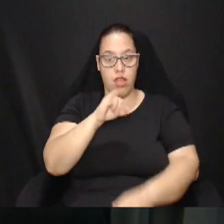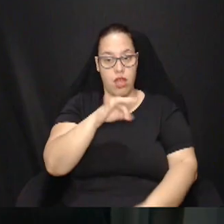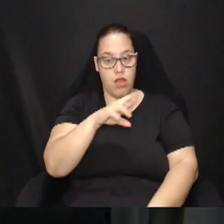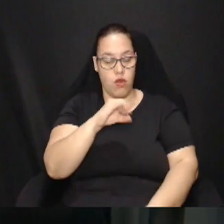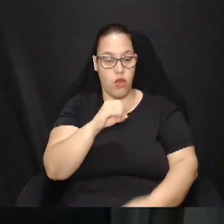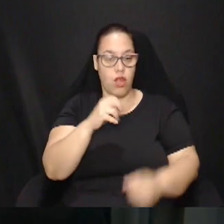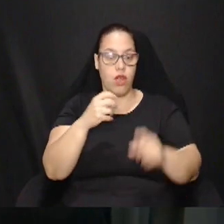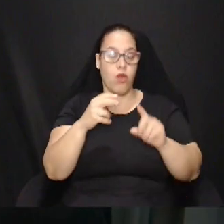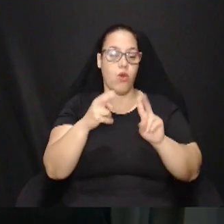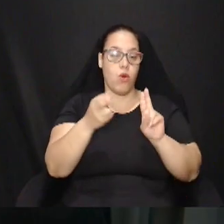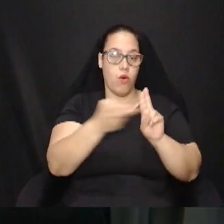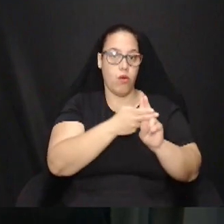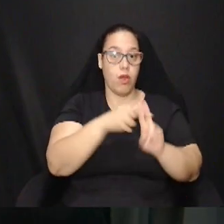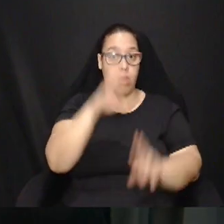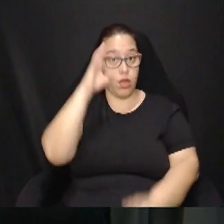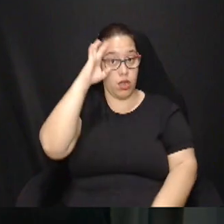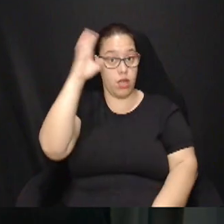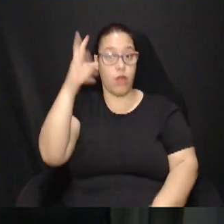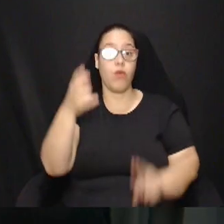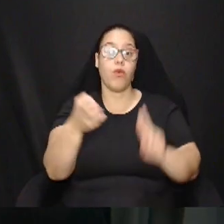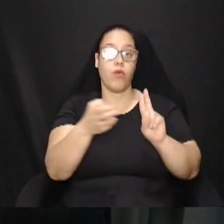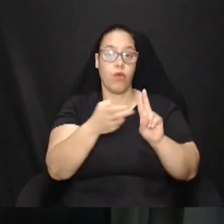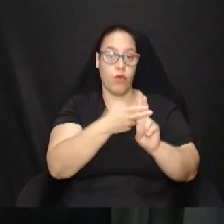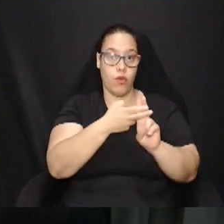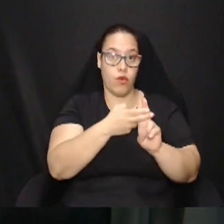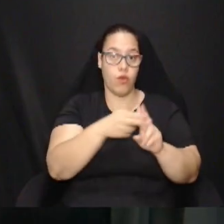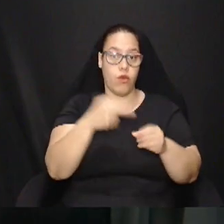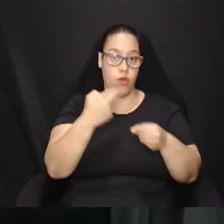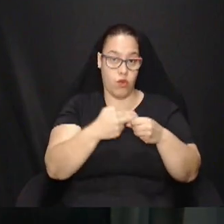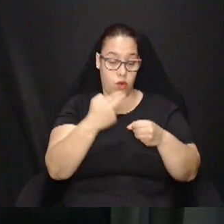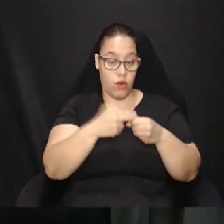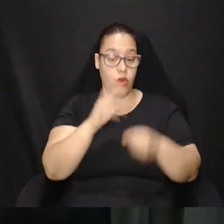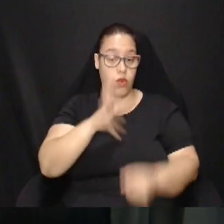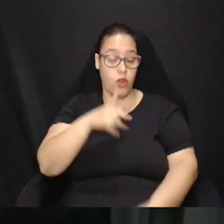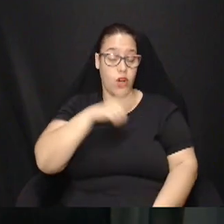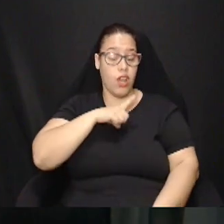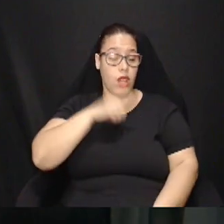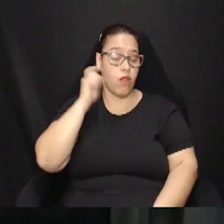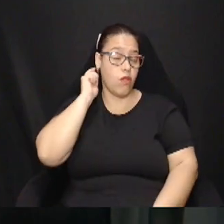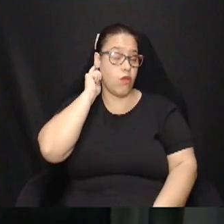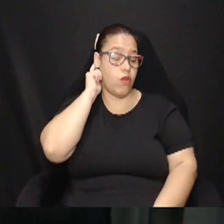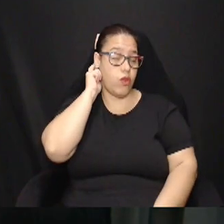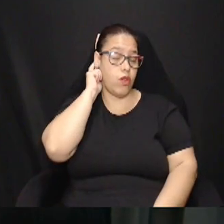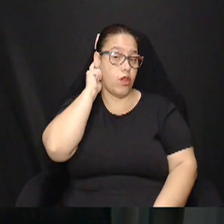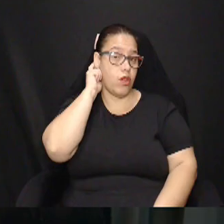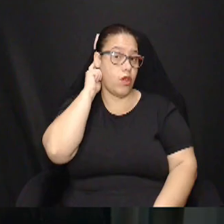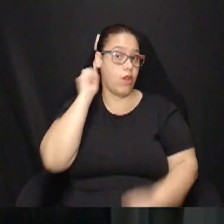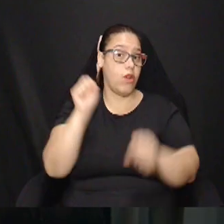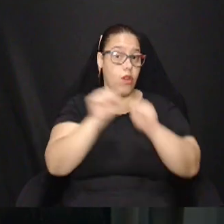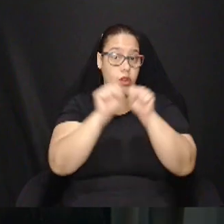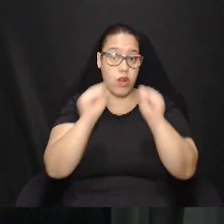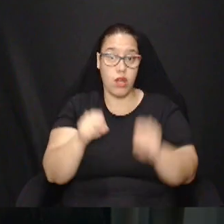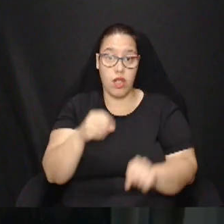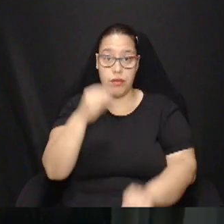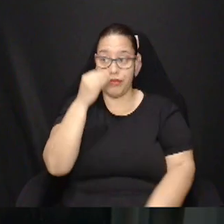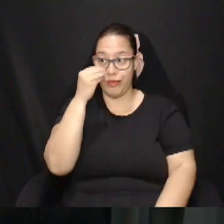a Unicamp. A Unicamp já teve fertilização in vitro. Só que o sistema se negava a pagar as horas extras